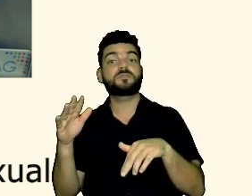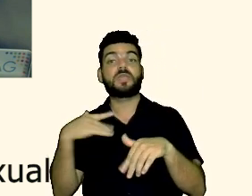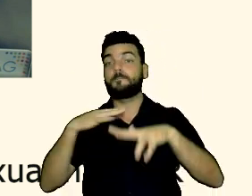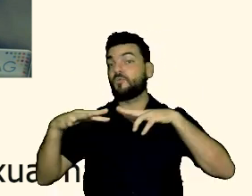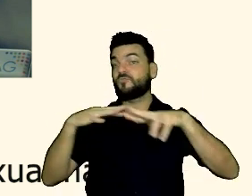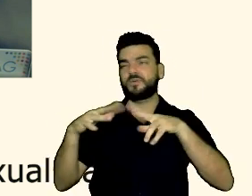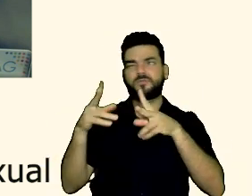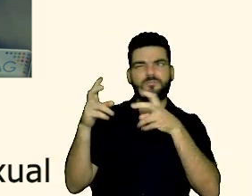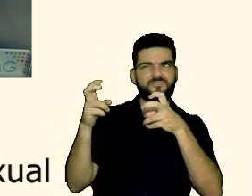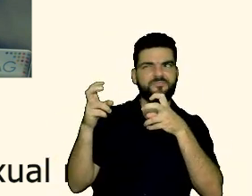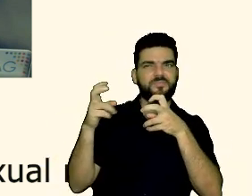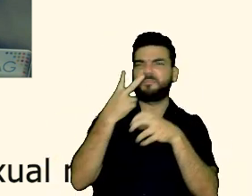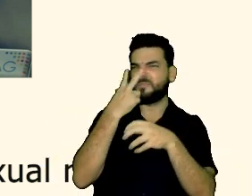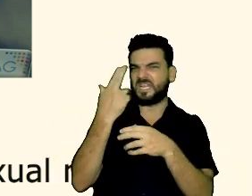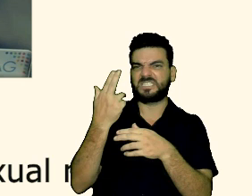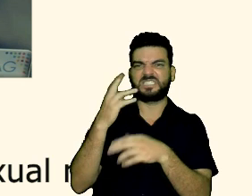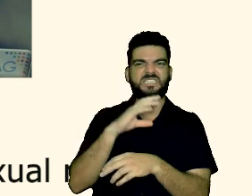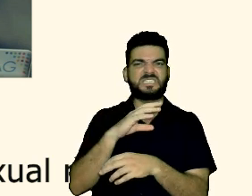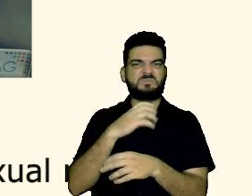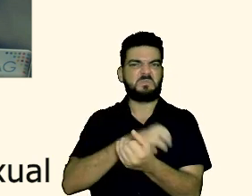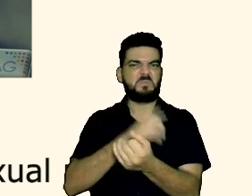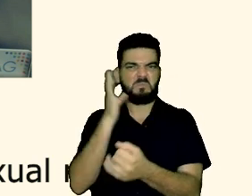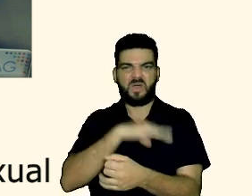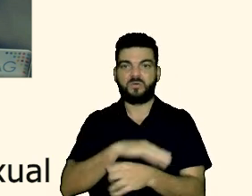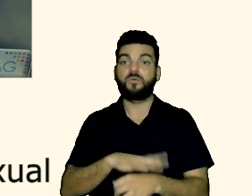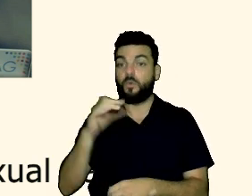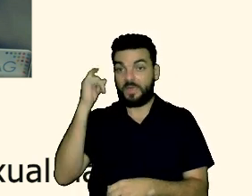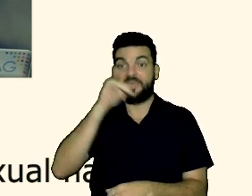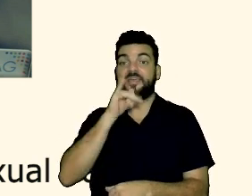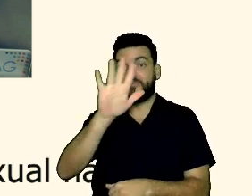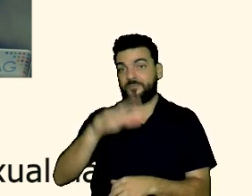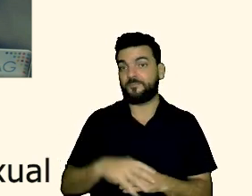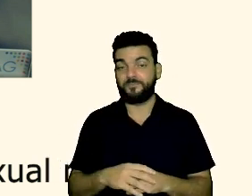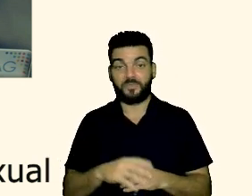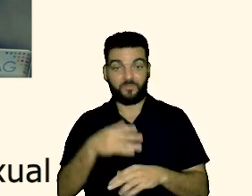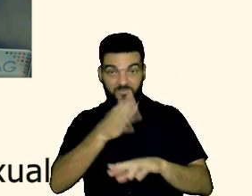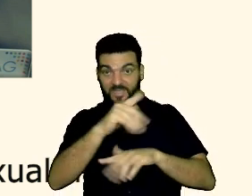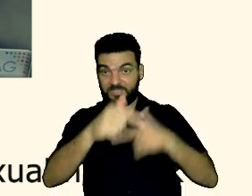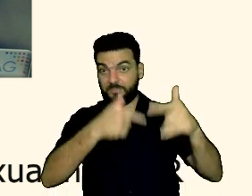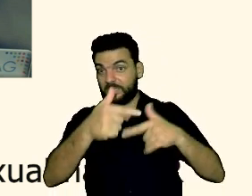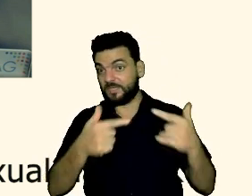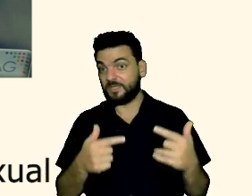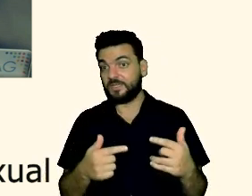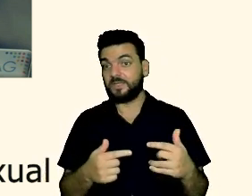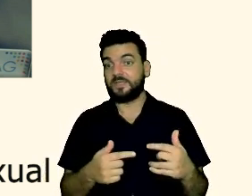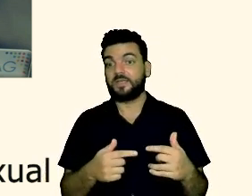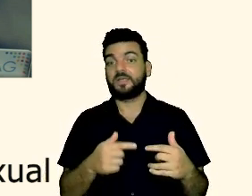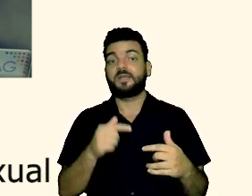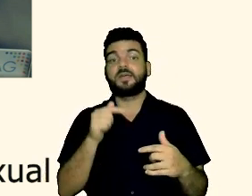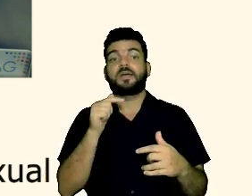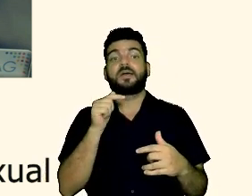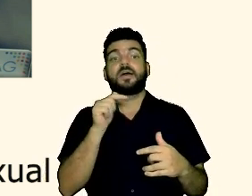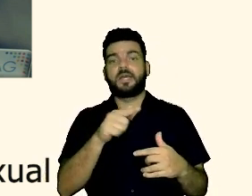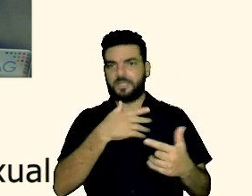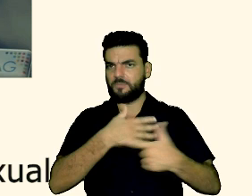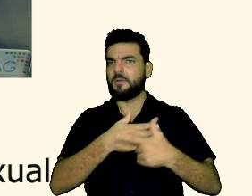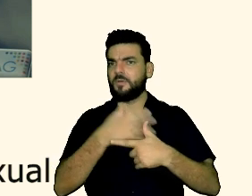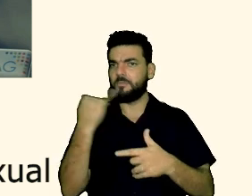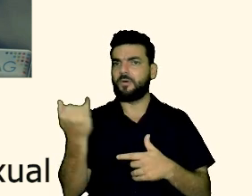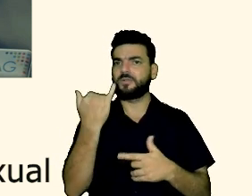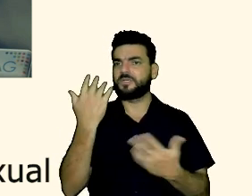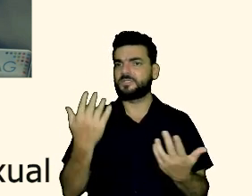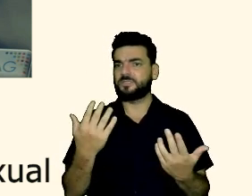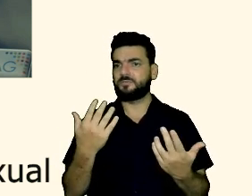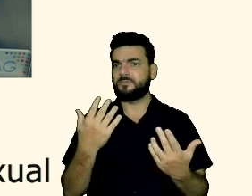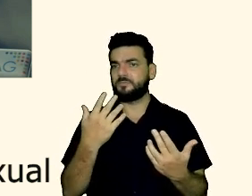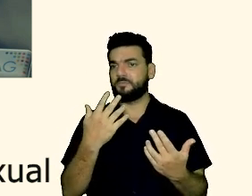o trabalho assume ou ocupa um papel de centralidade na vida das pessoas. Provavelmente, Jussara vai